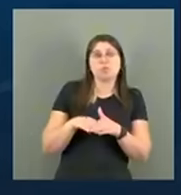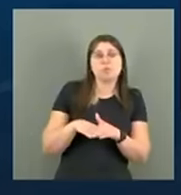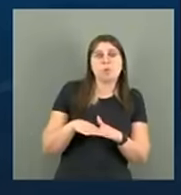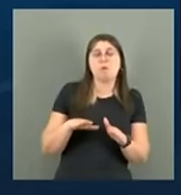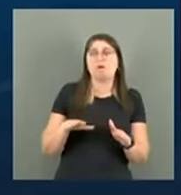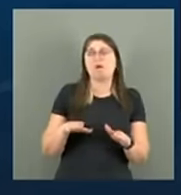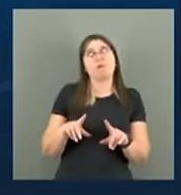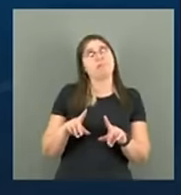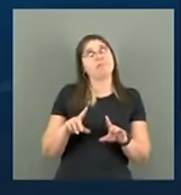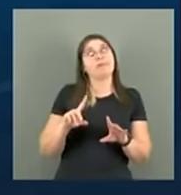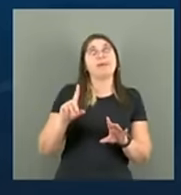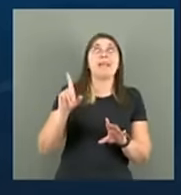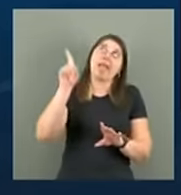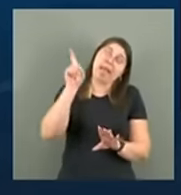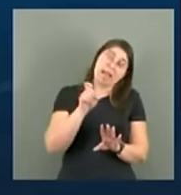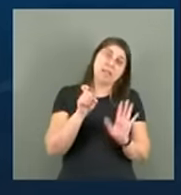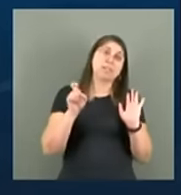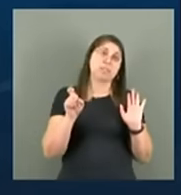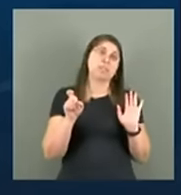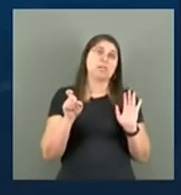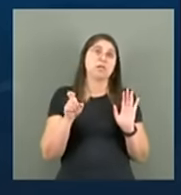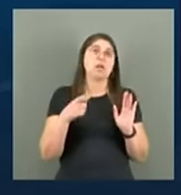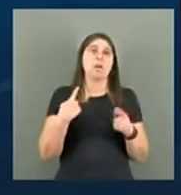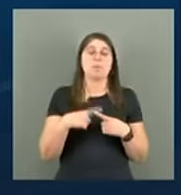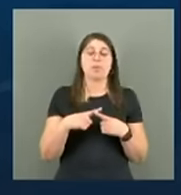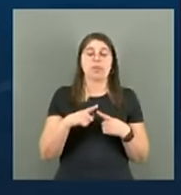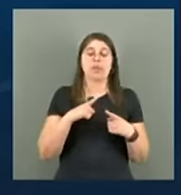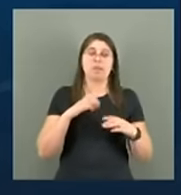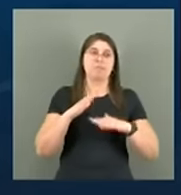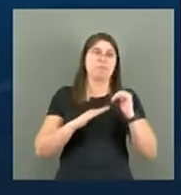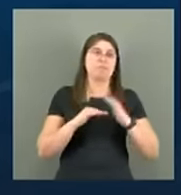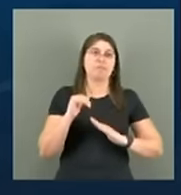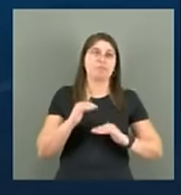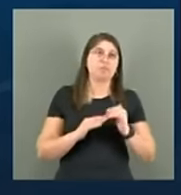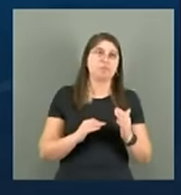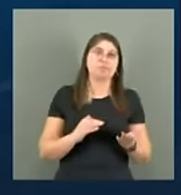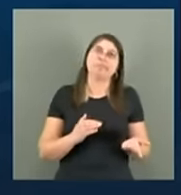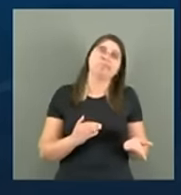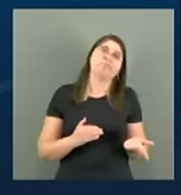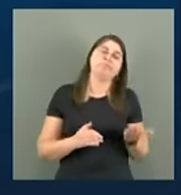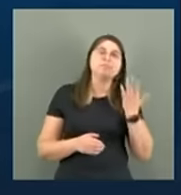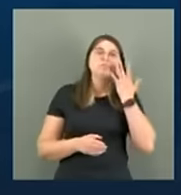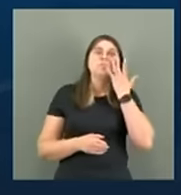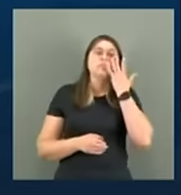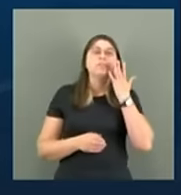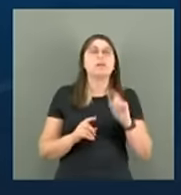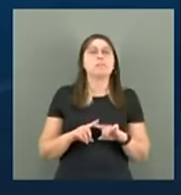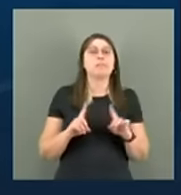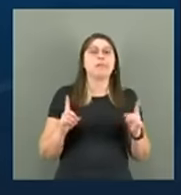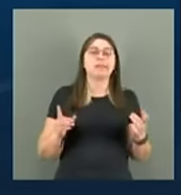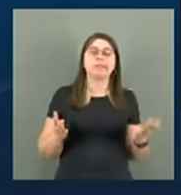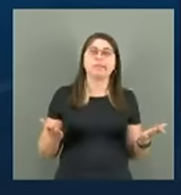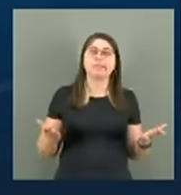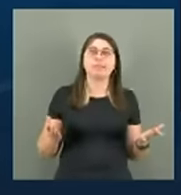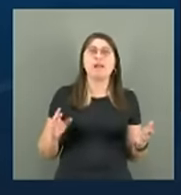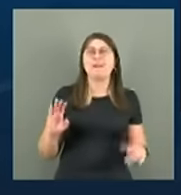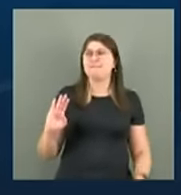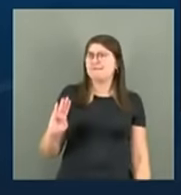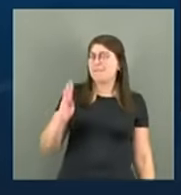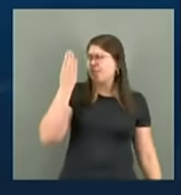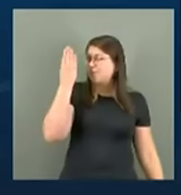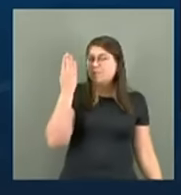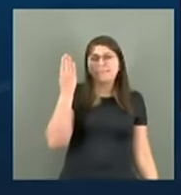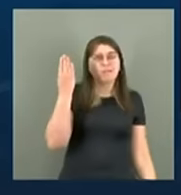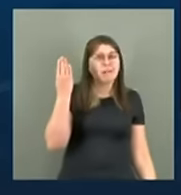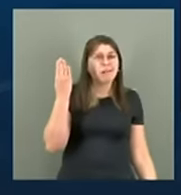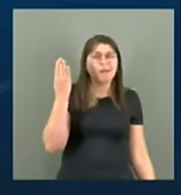era, né? Porque hoje eu não tenho nem, não posso nem exercer mais um clube que é meu, que eu paguei para ter ele. Mas, enfim, a hipocrisia maior do mundo,